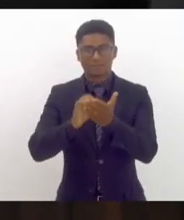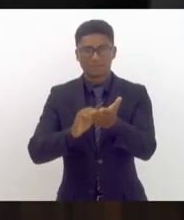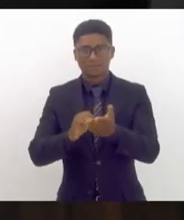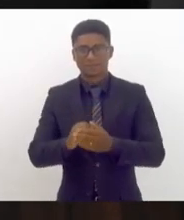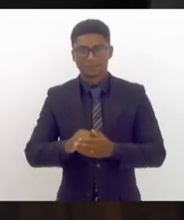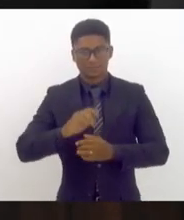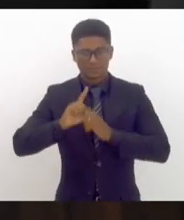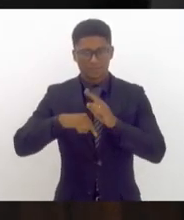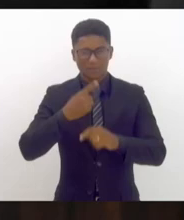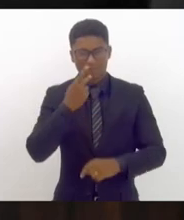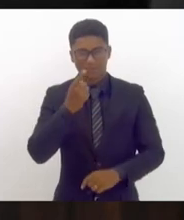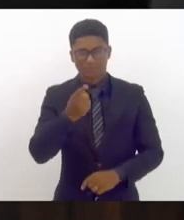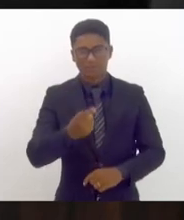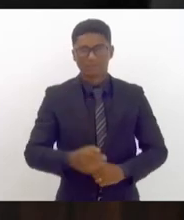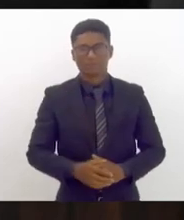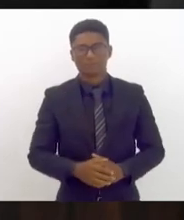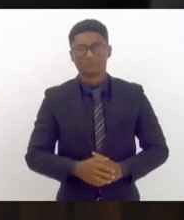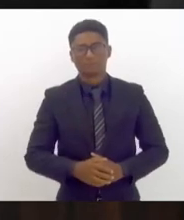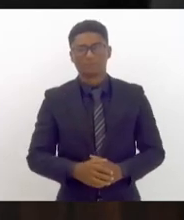eu te falo.